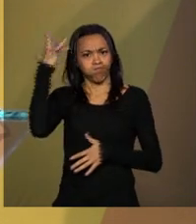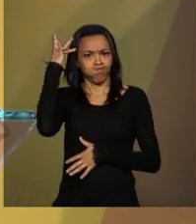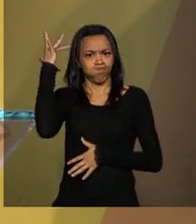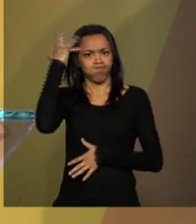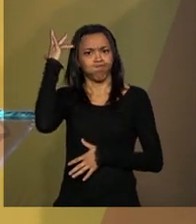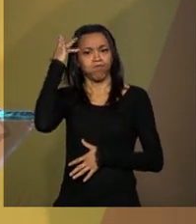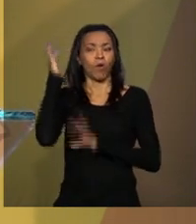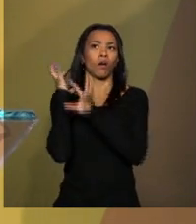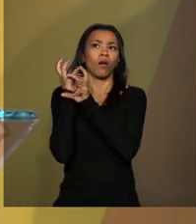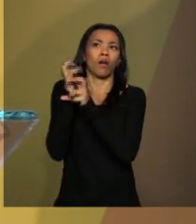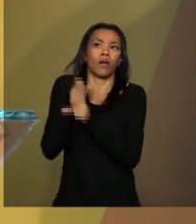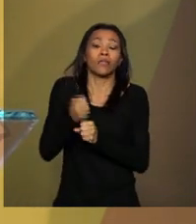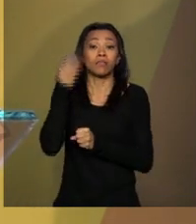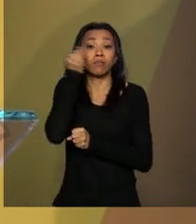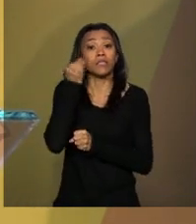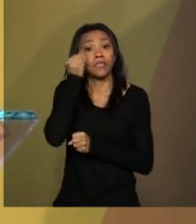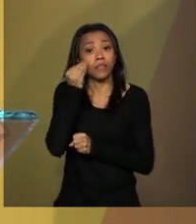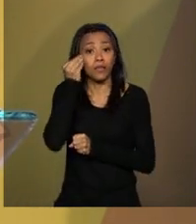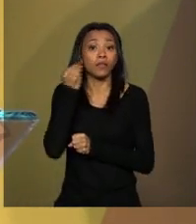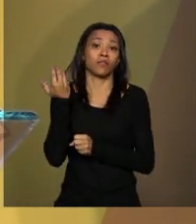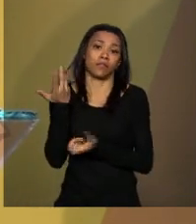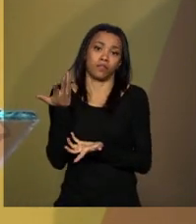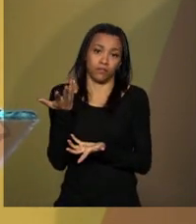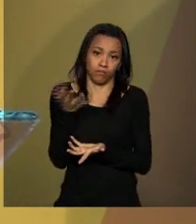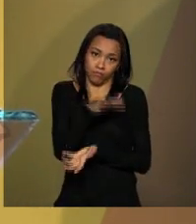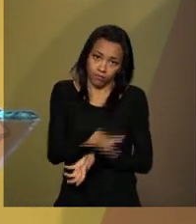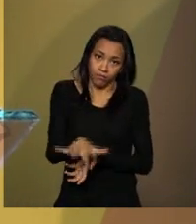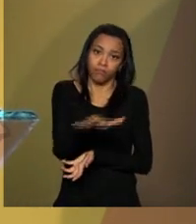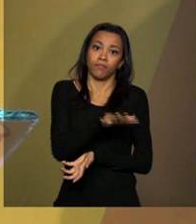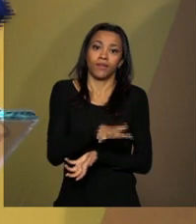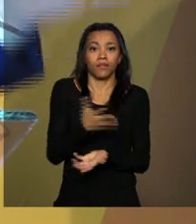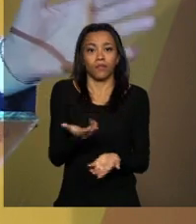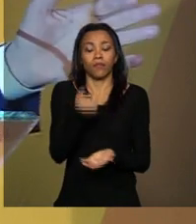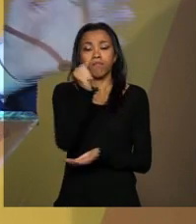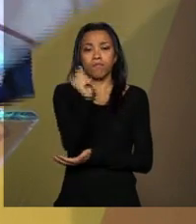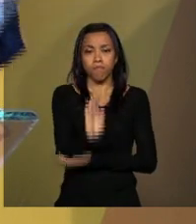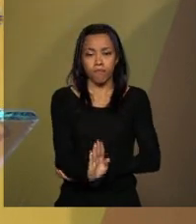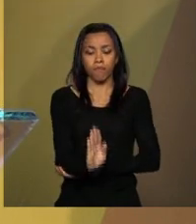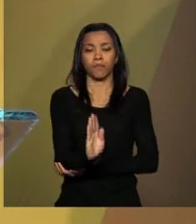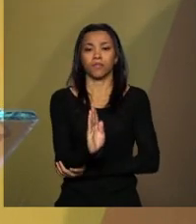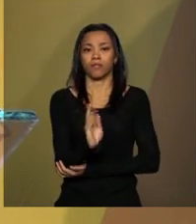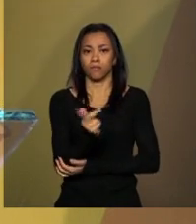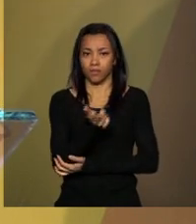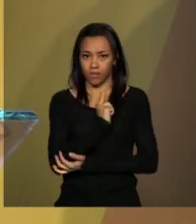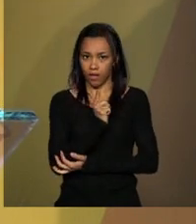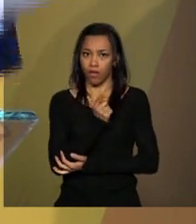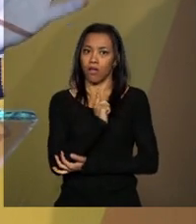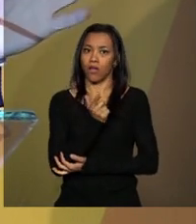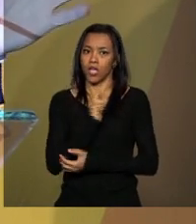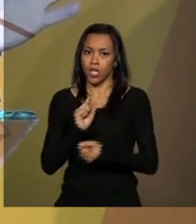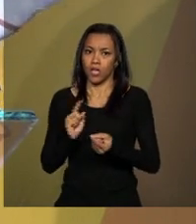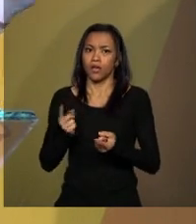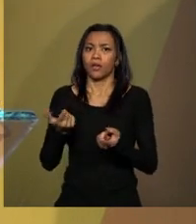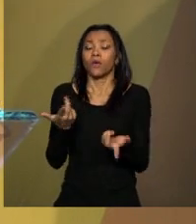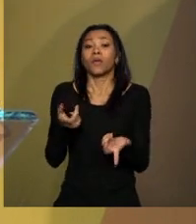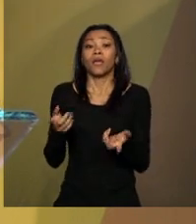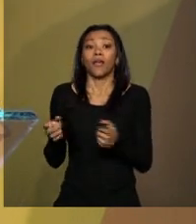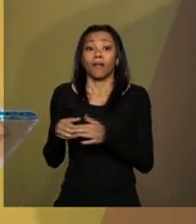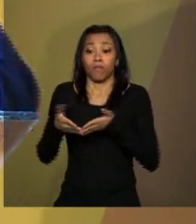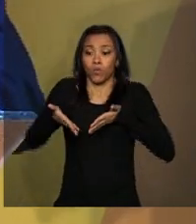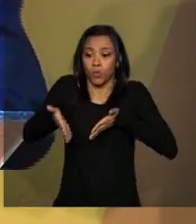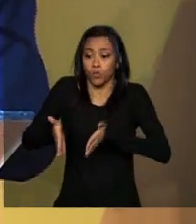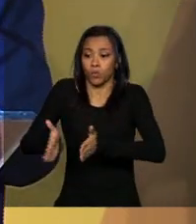muita experiência como mostramos antes o Brasil já tem uma rede de Estradas de pedágio